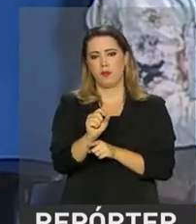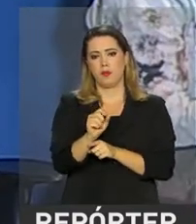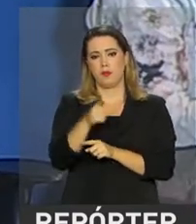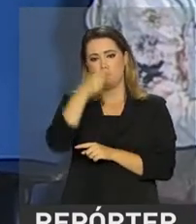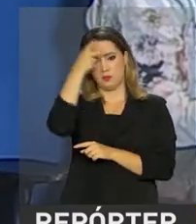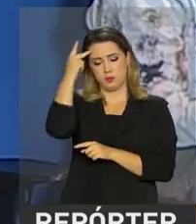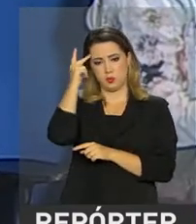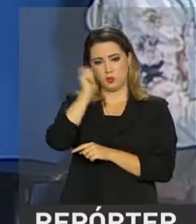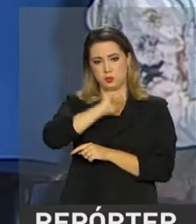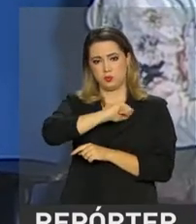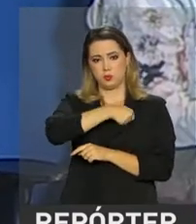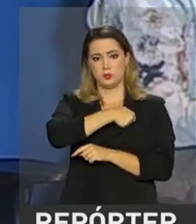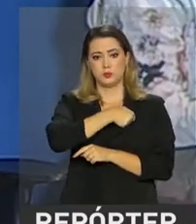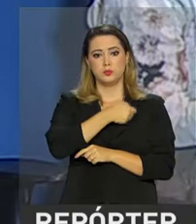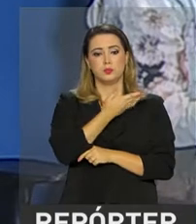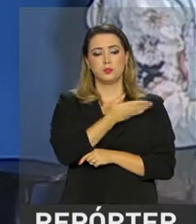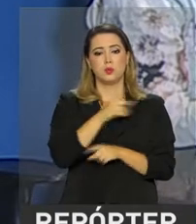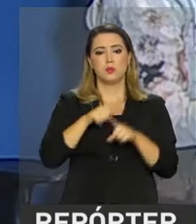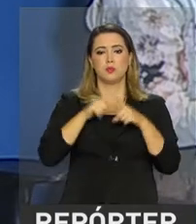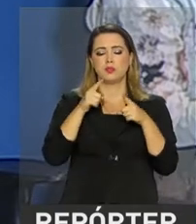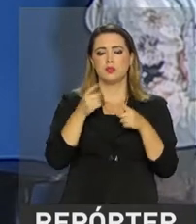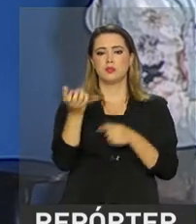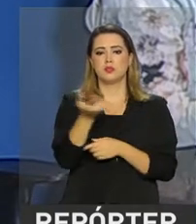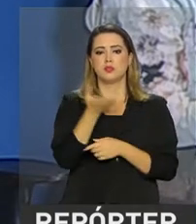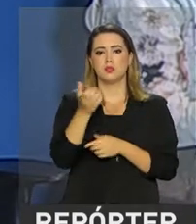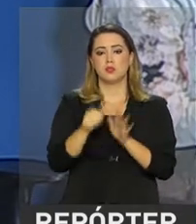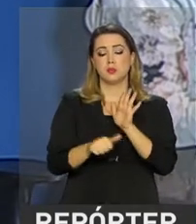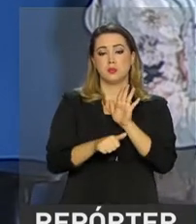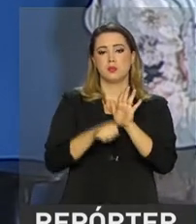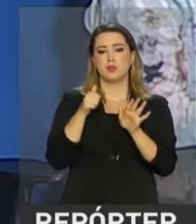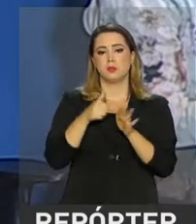delegado, doutor Perazzoni, mas eu quero primeiro, mais uma vez, agradecer por